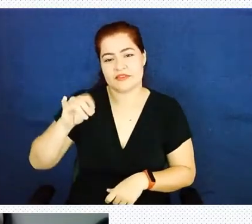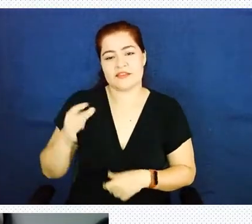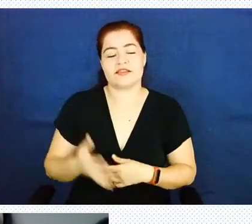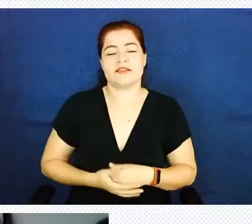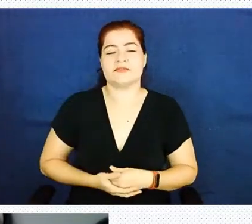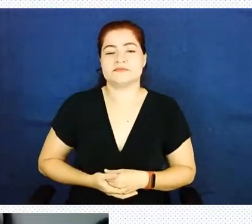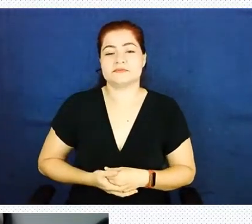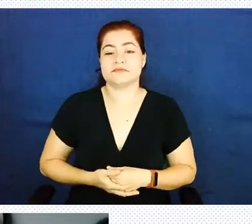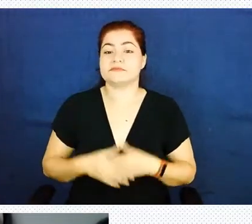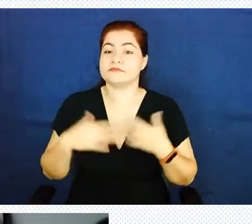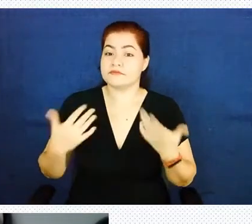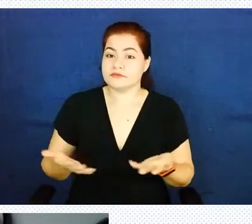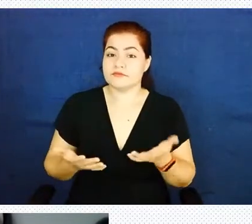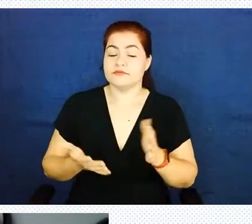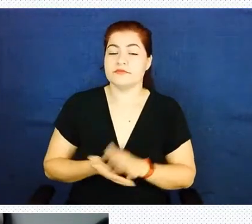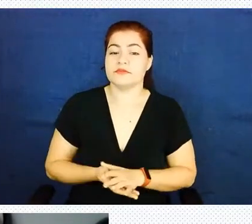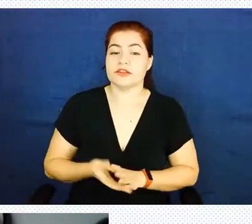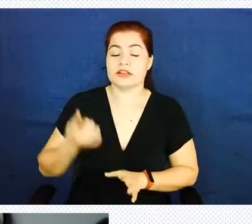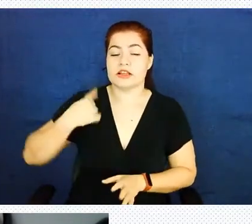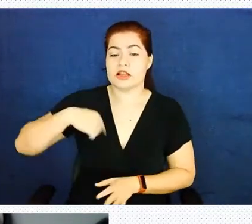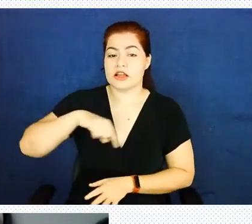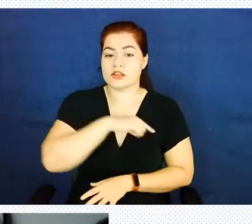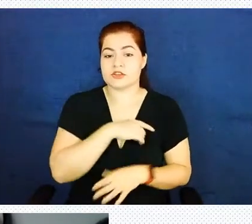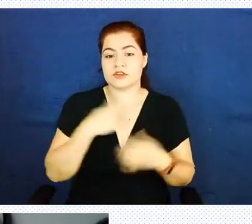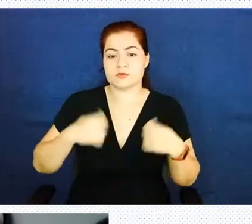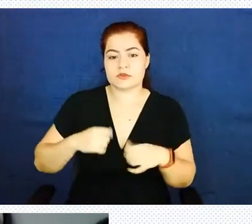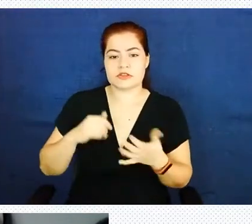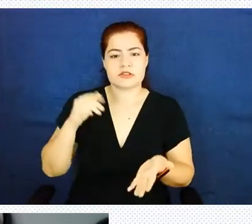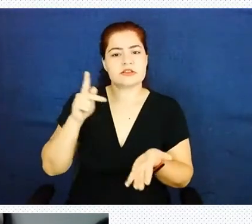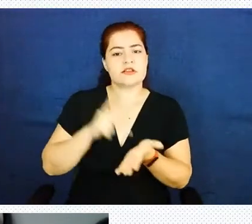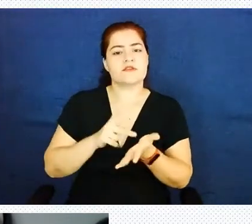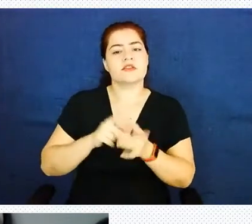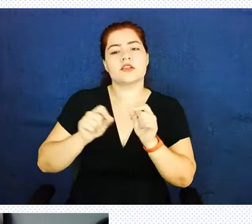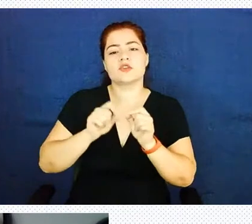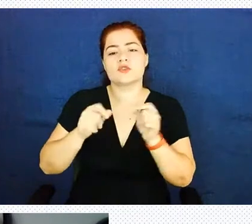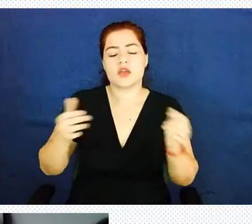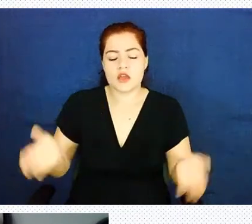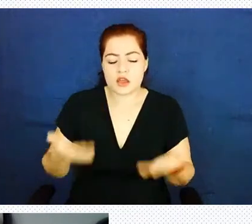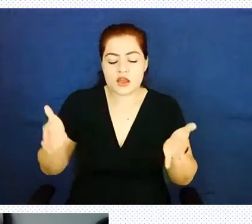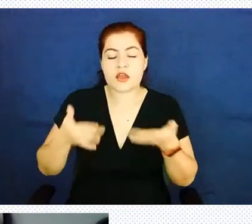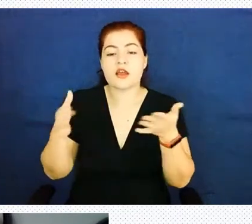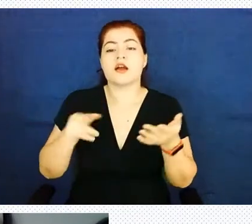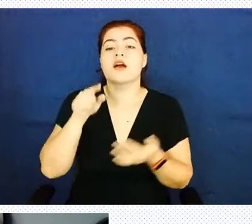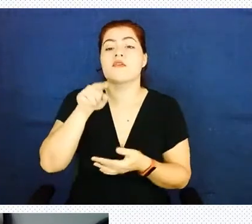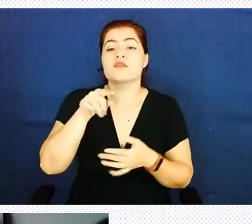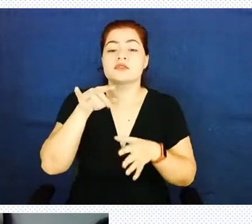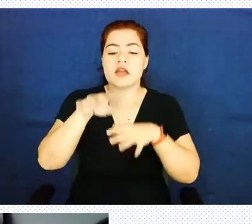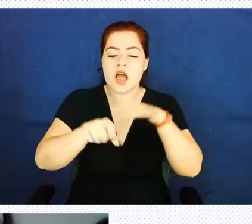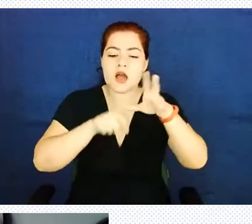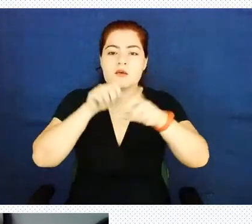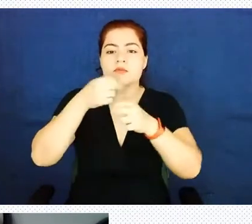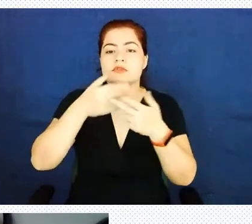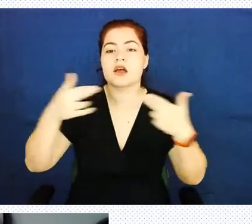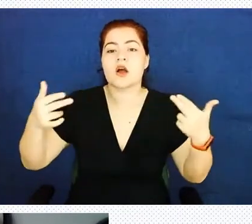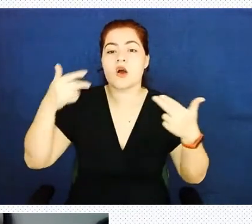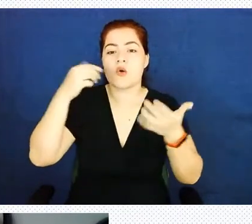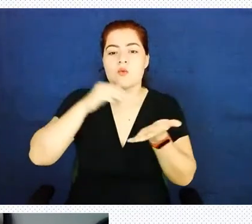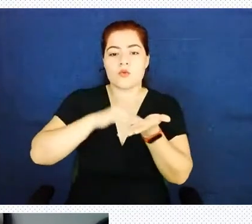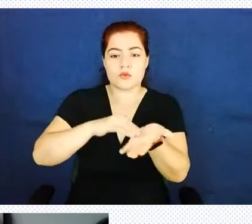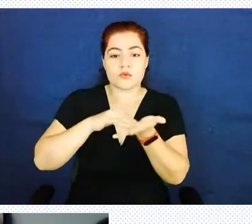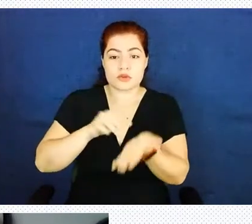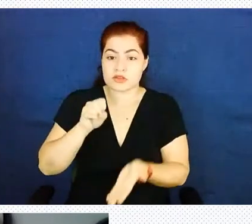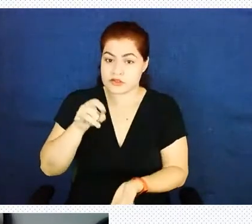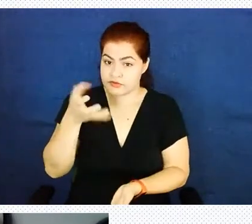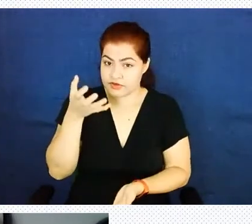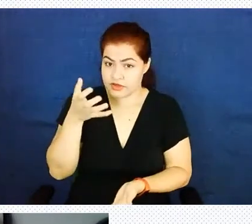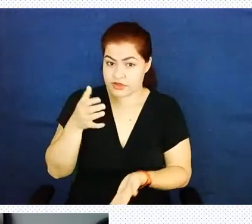Verdade. E é para a gente, na verdade, estimular você a buscar outras mensagens. Se você quiser